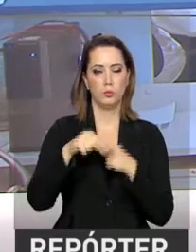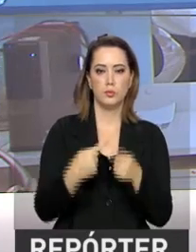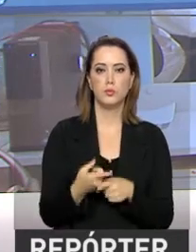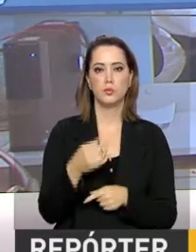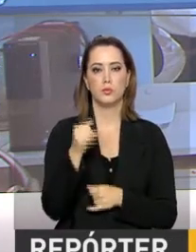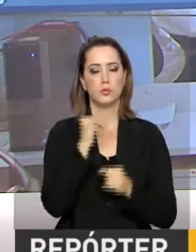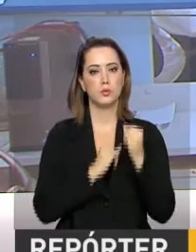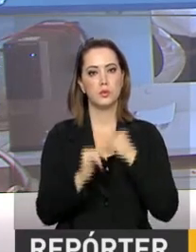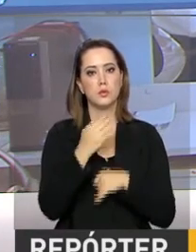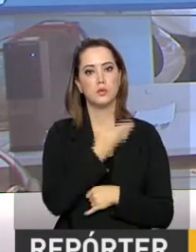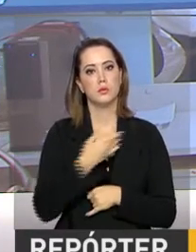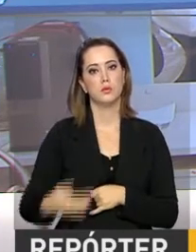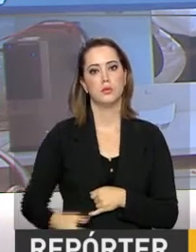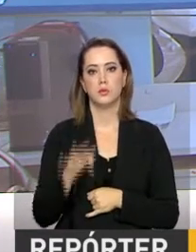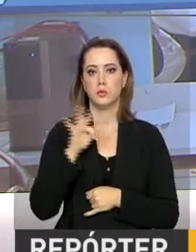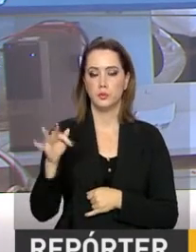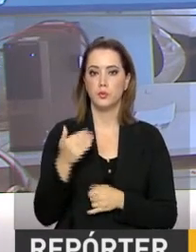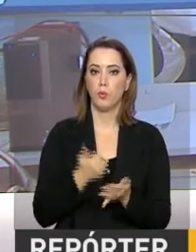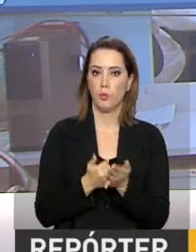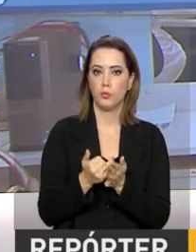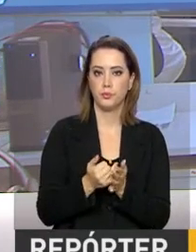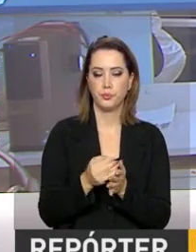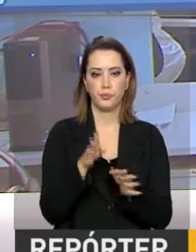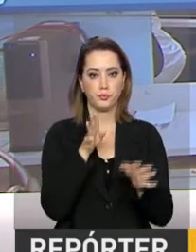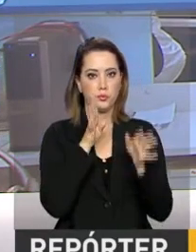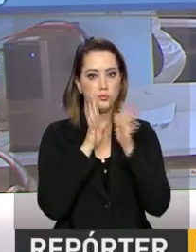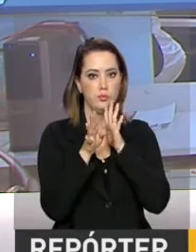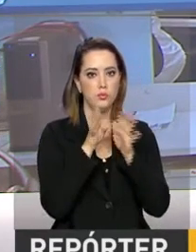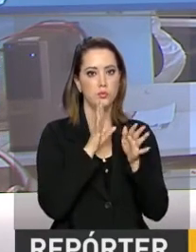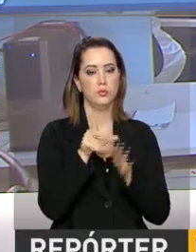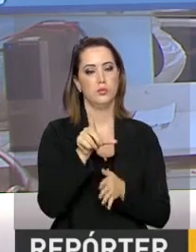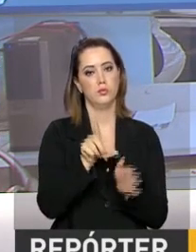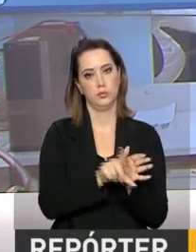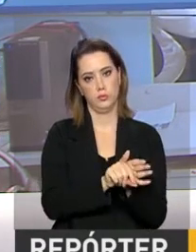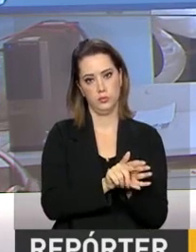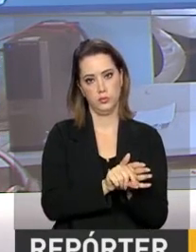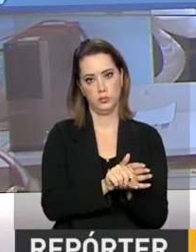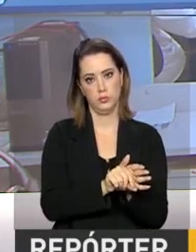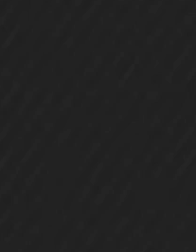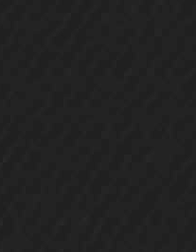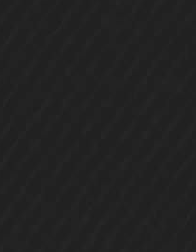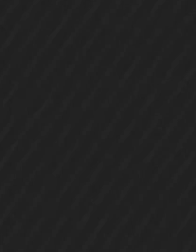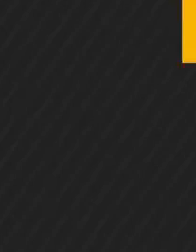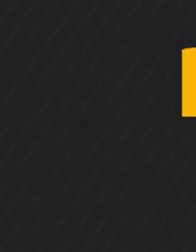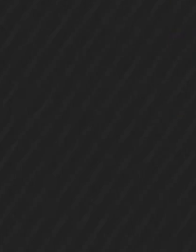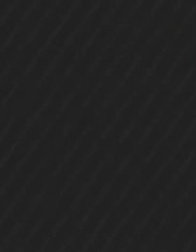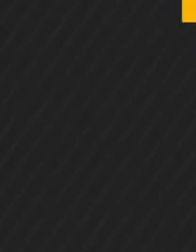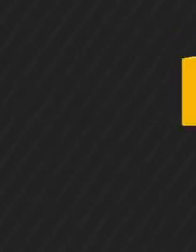informações do governo federal acompanhe também as novidades em nossas redes sociais